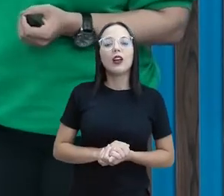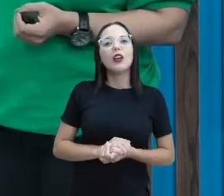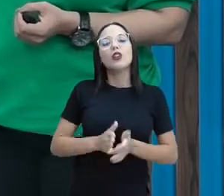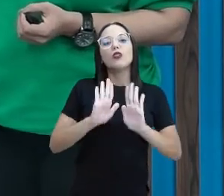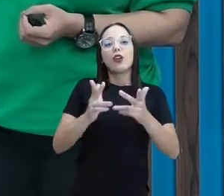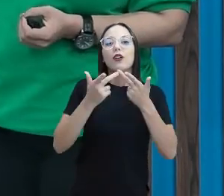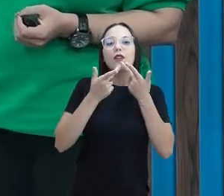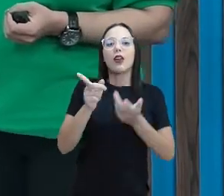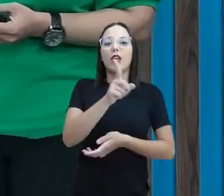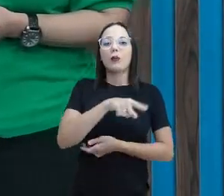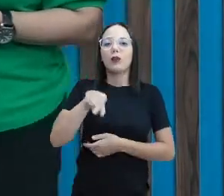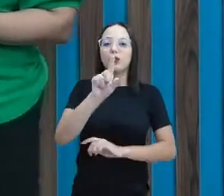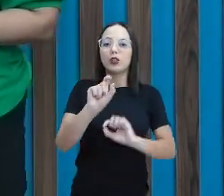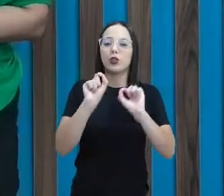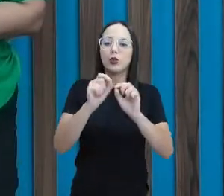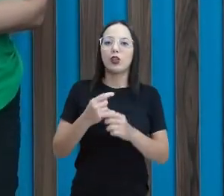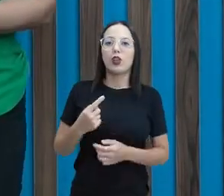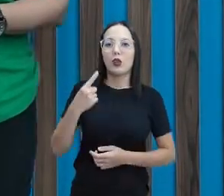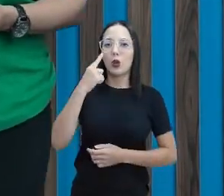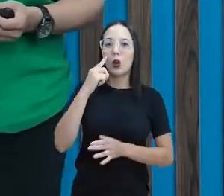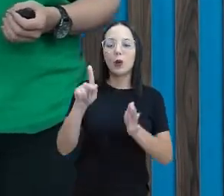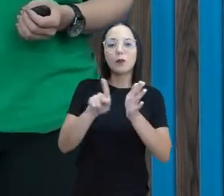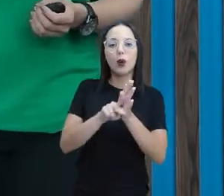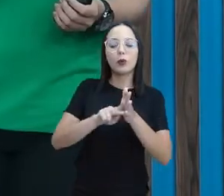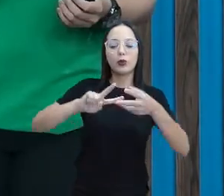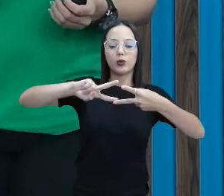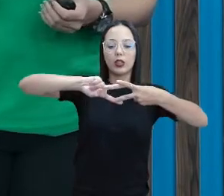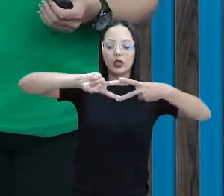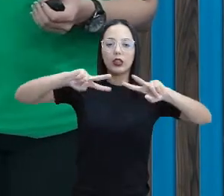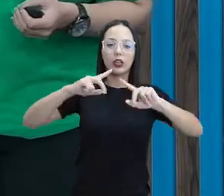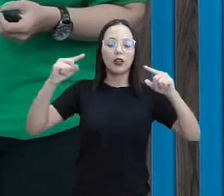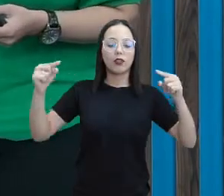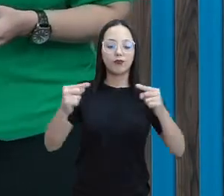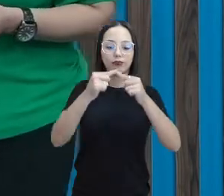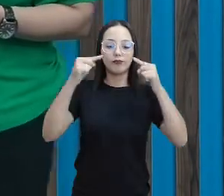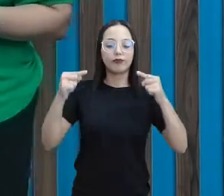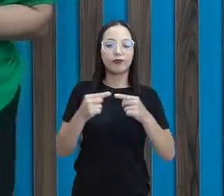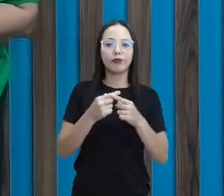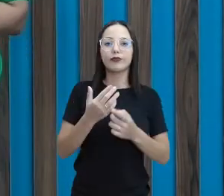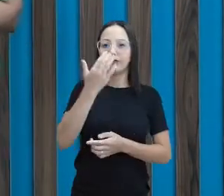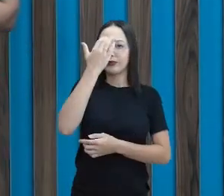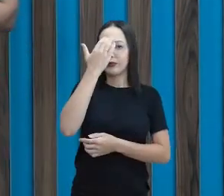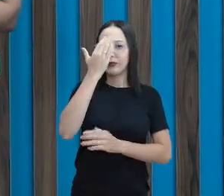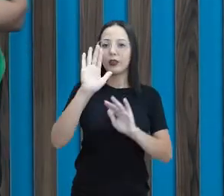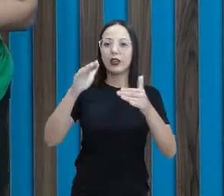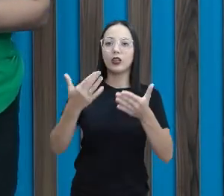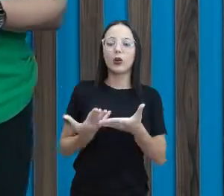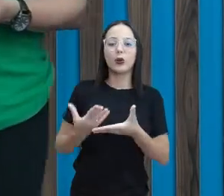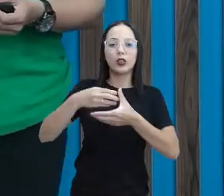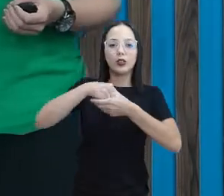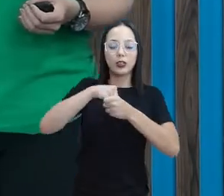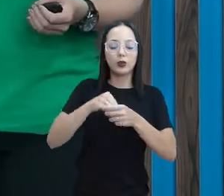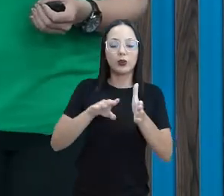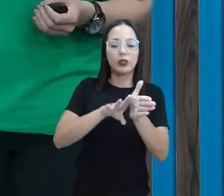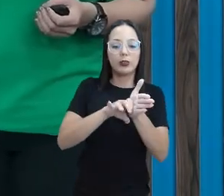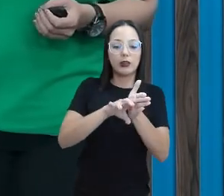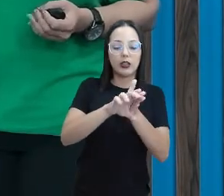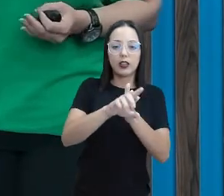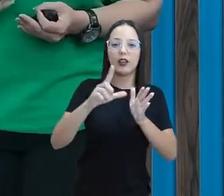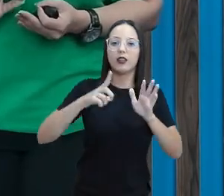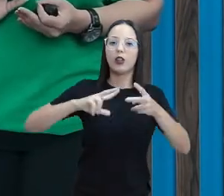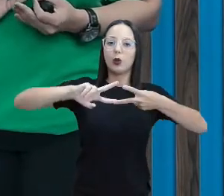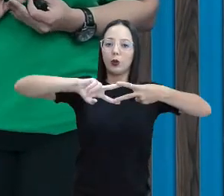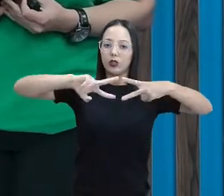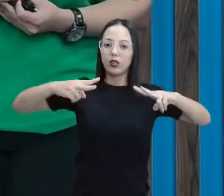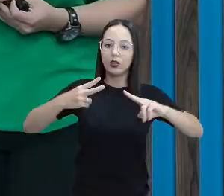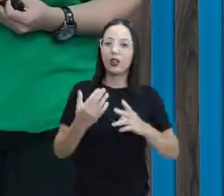falei para vocês, né? Essa história do DNA recombinante. Então, a gente coloca nas bactérias esse DNA